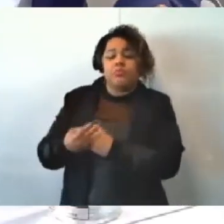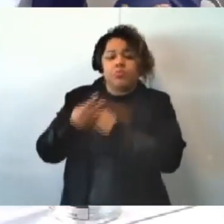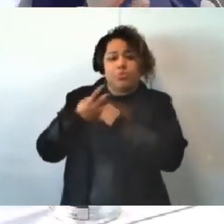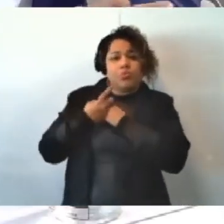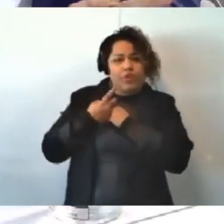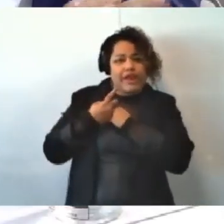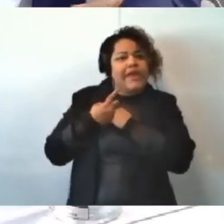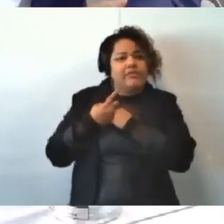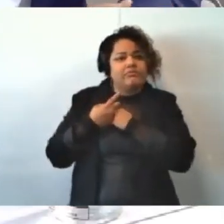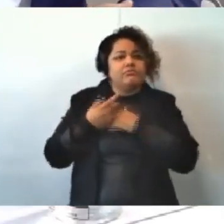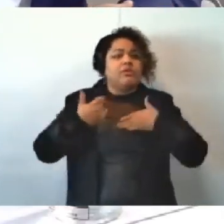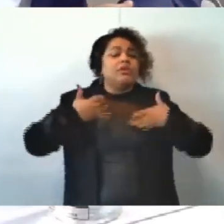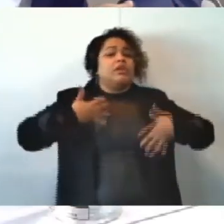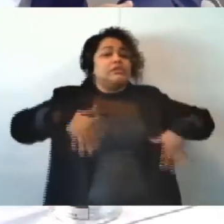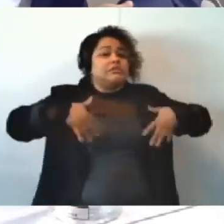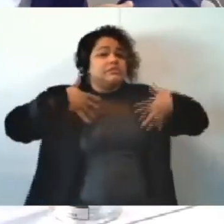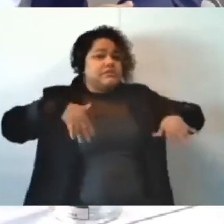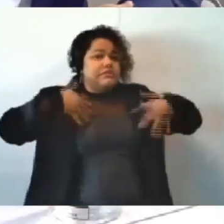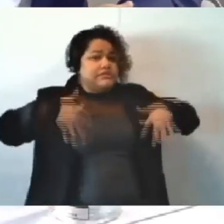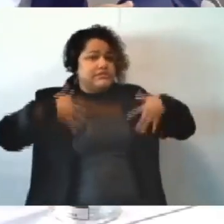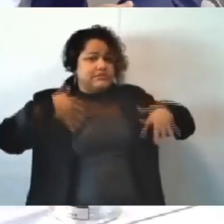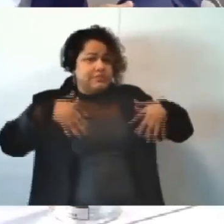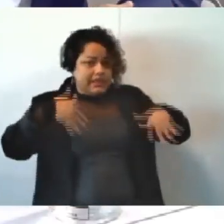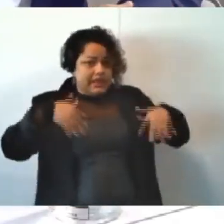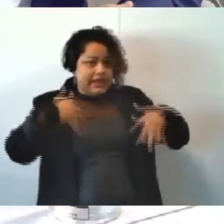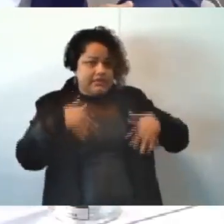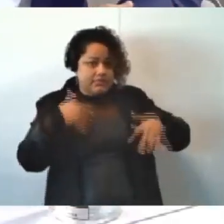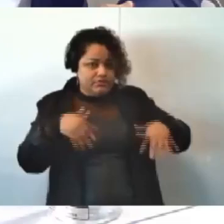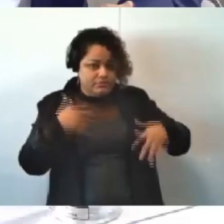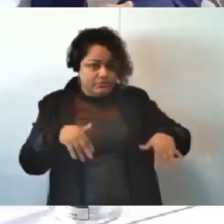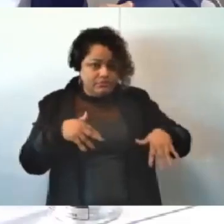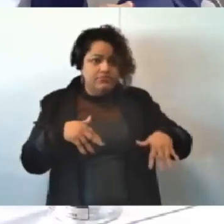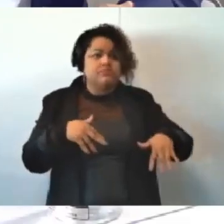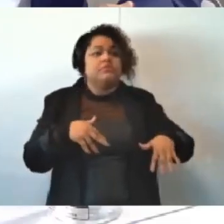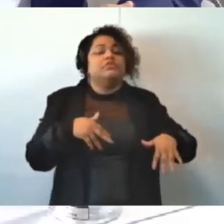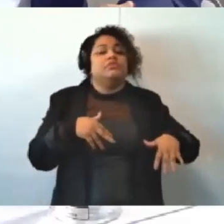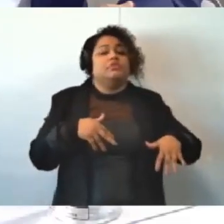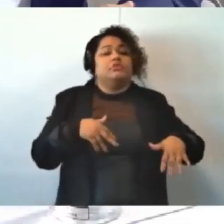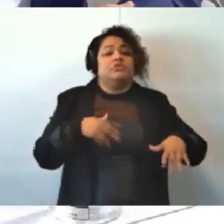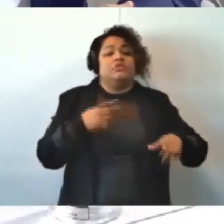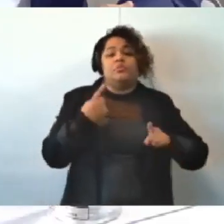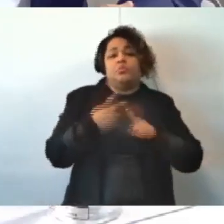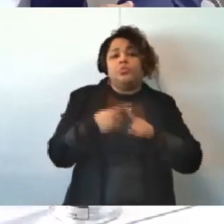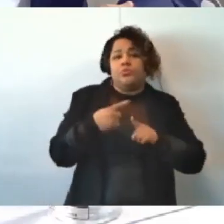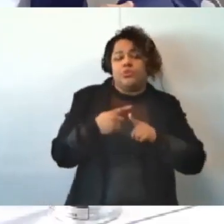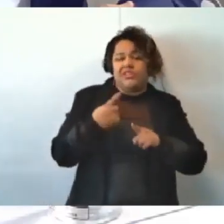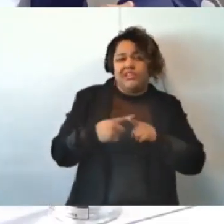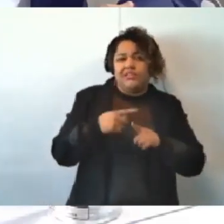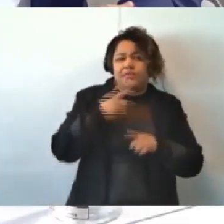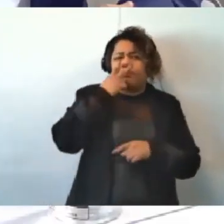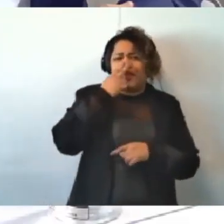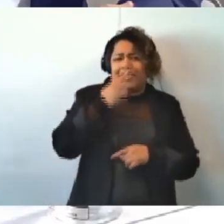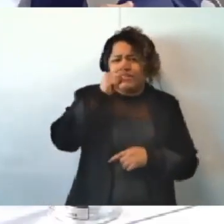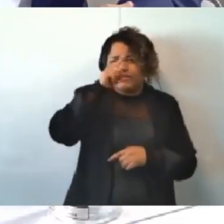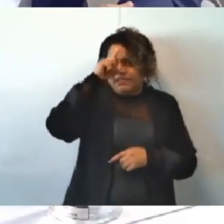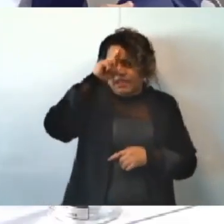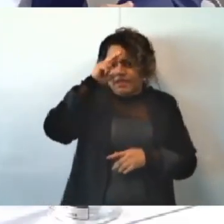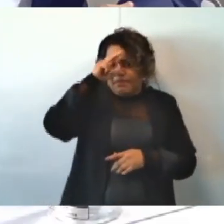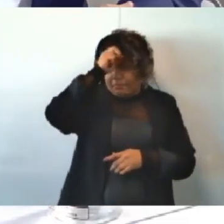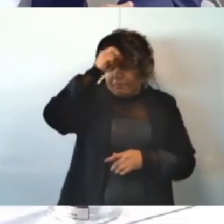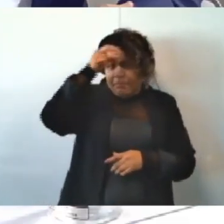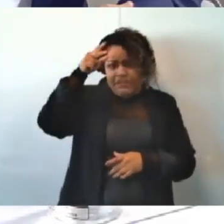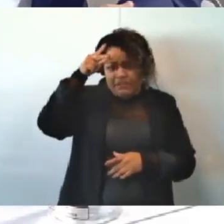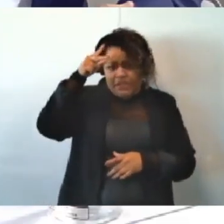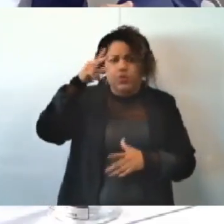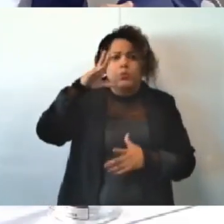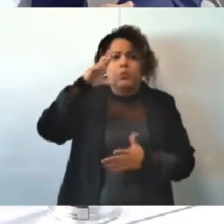que a prefeitura tenha decidido o início de obras na rua Sapucaí,